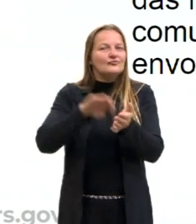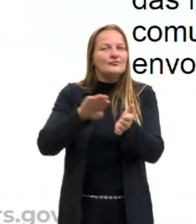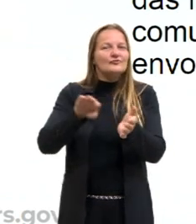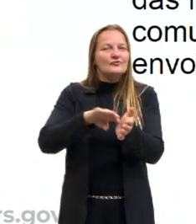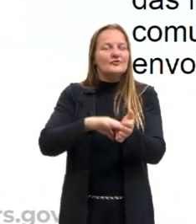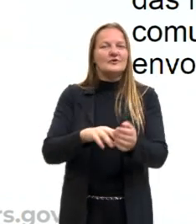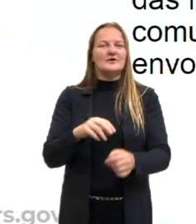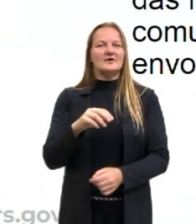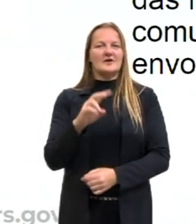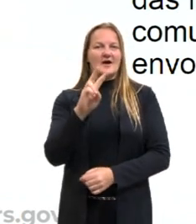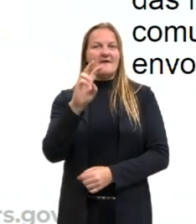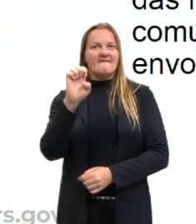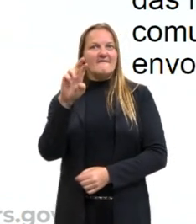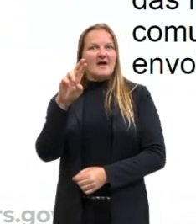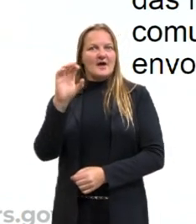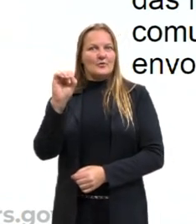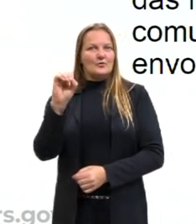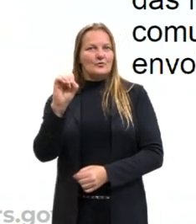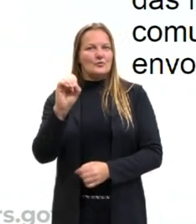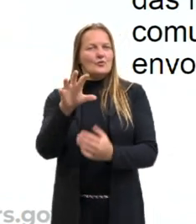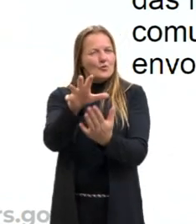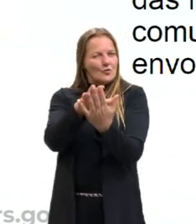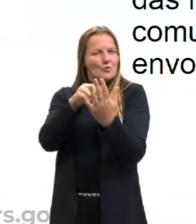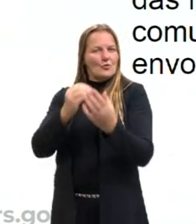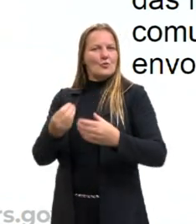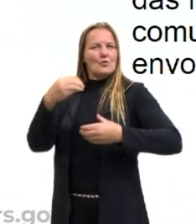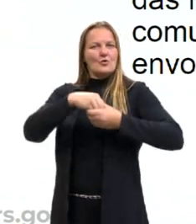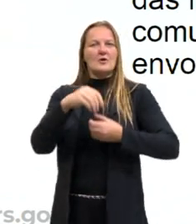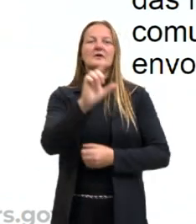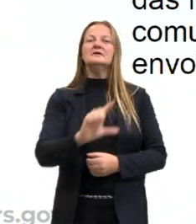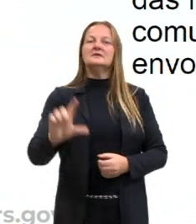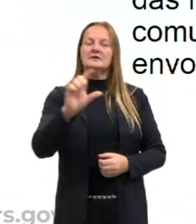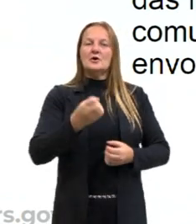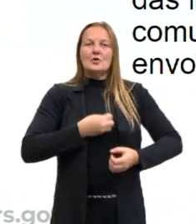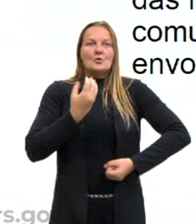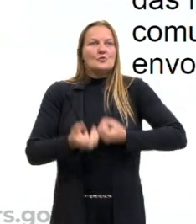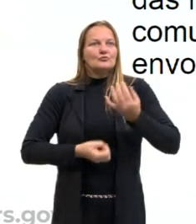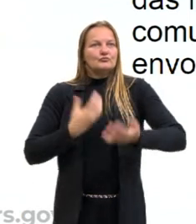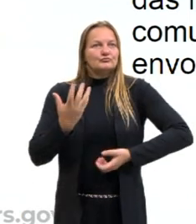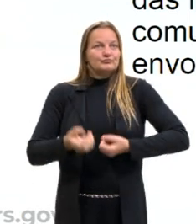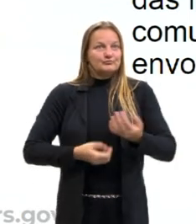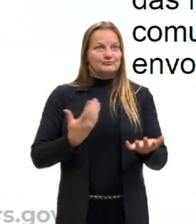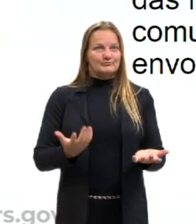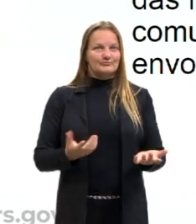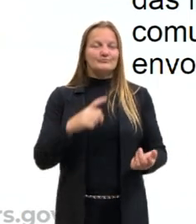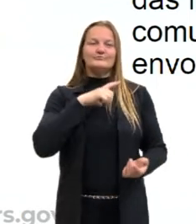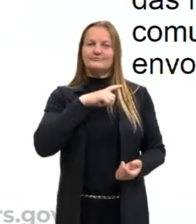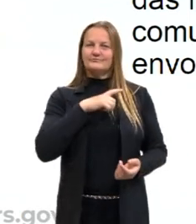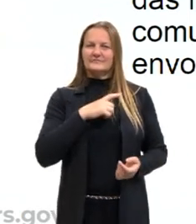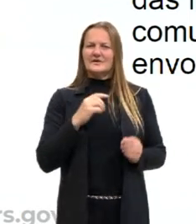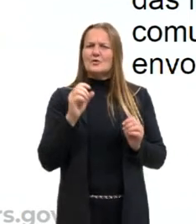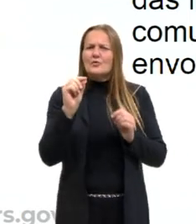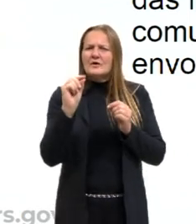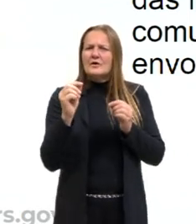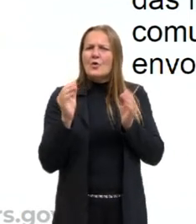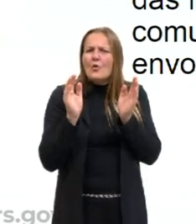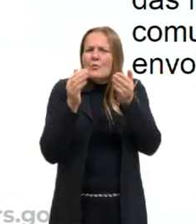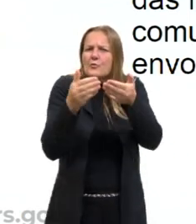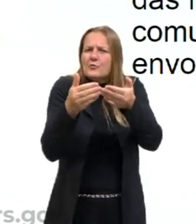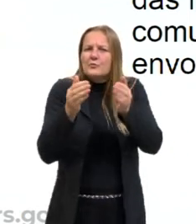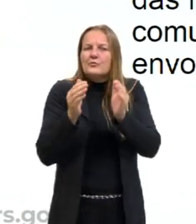isso de verossimilhança a literatura Então ela é toda manifestação que tem né como uma das finalidades